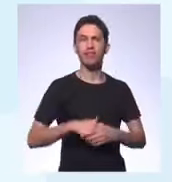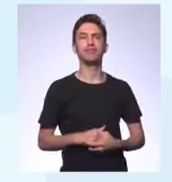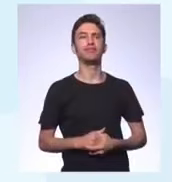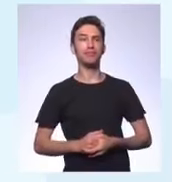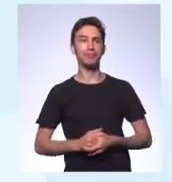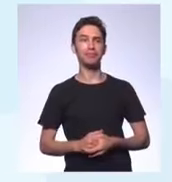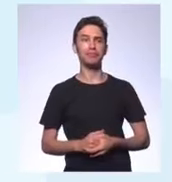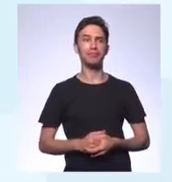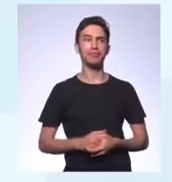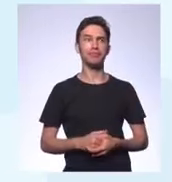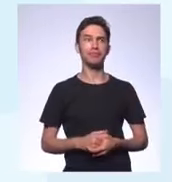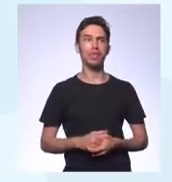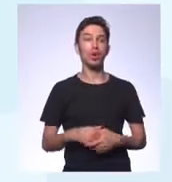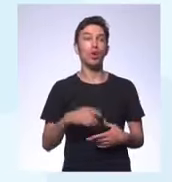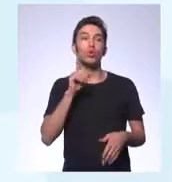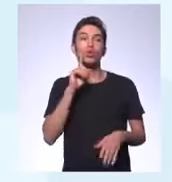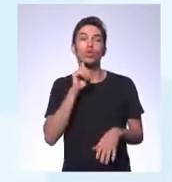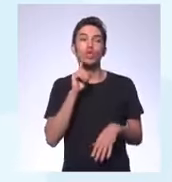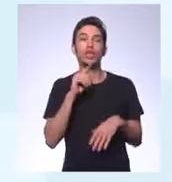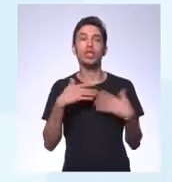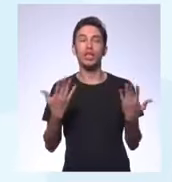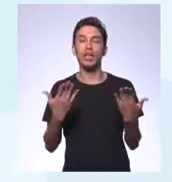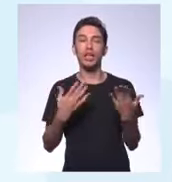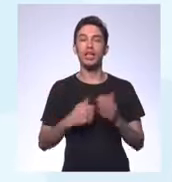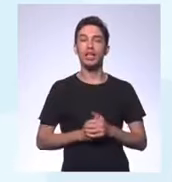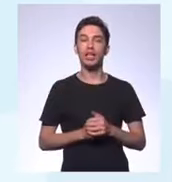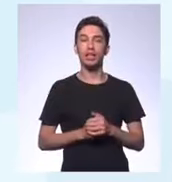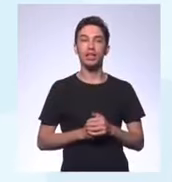teria sido